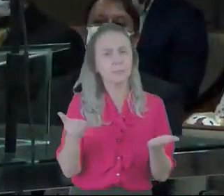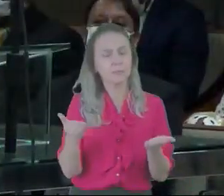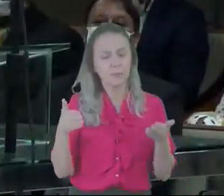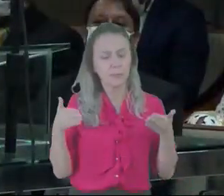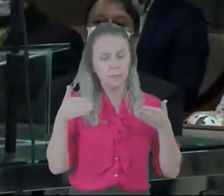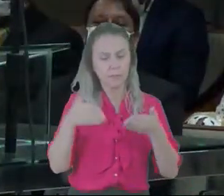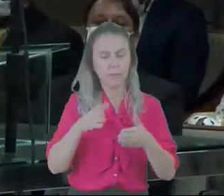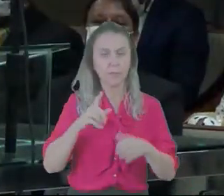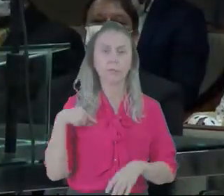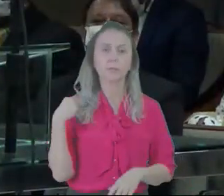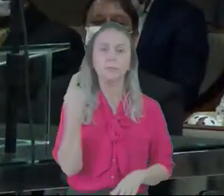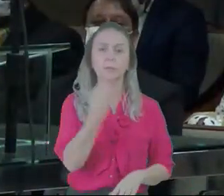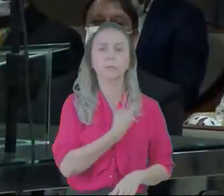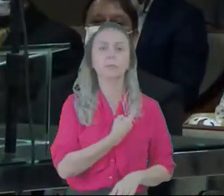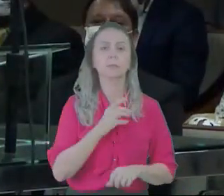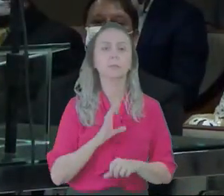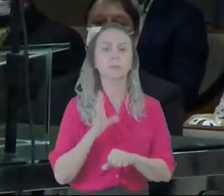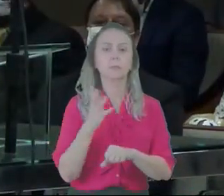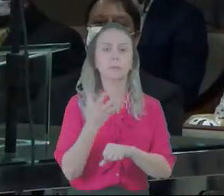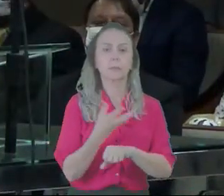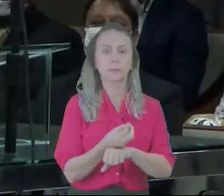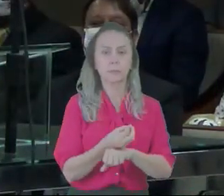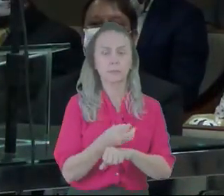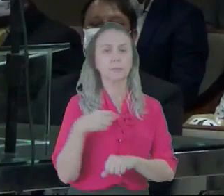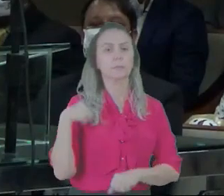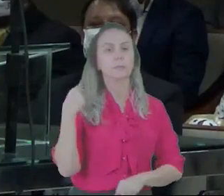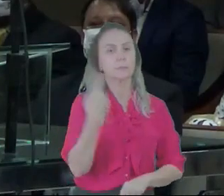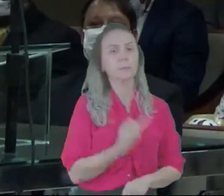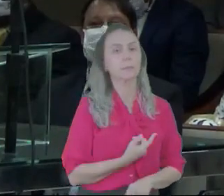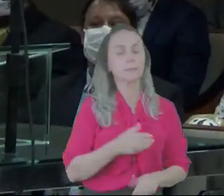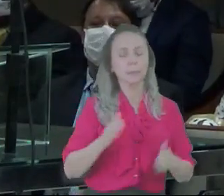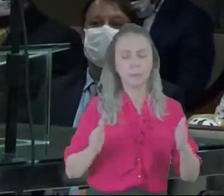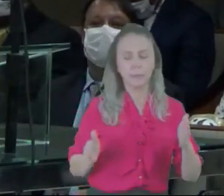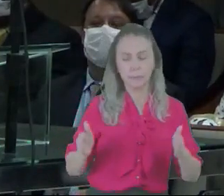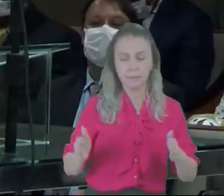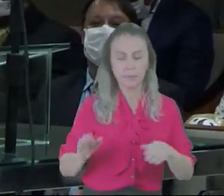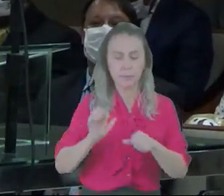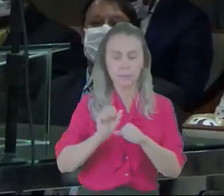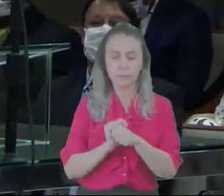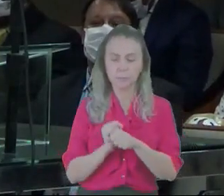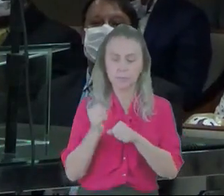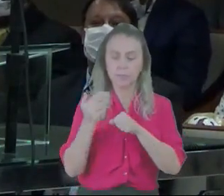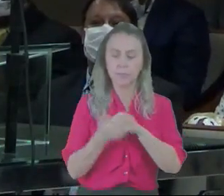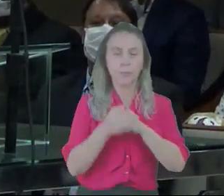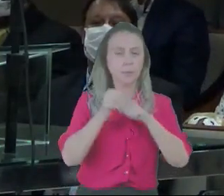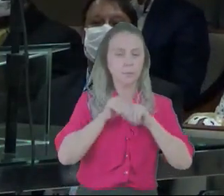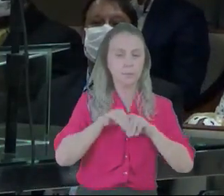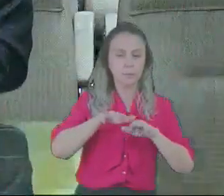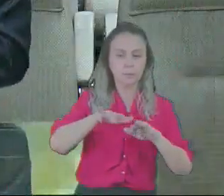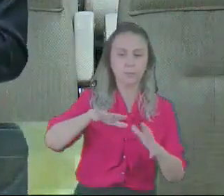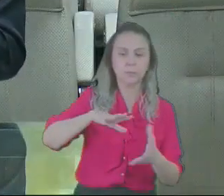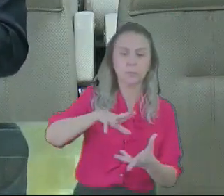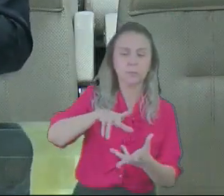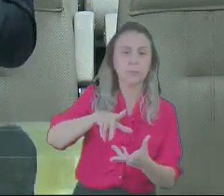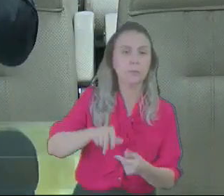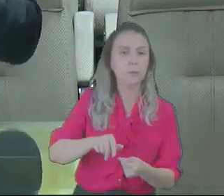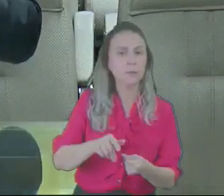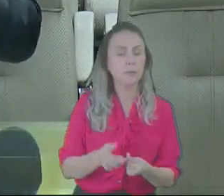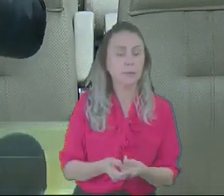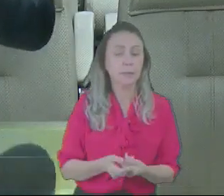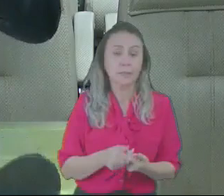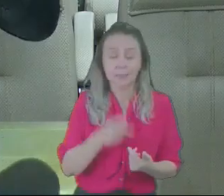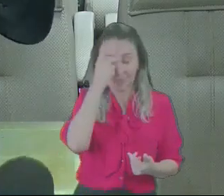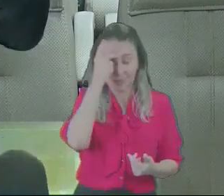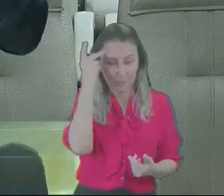nós estamos em uma pandemia e muitas pessoas não estão vindo para casa de Deus com